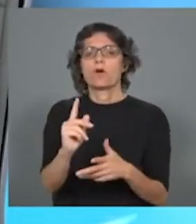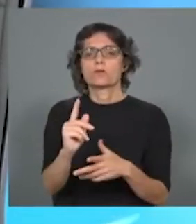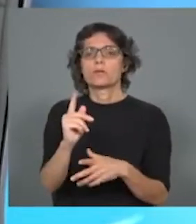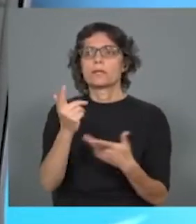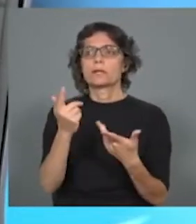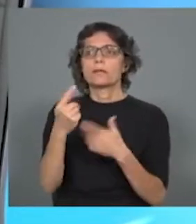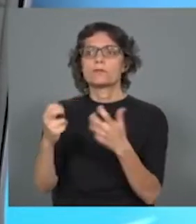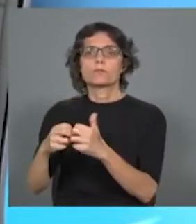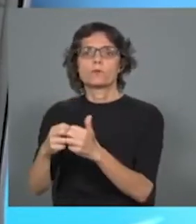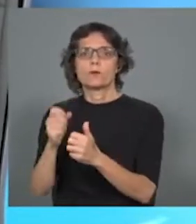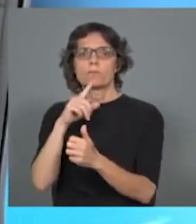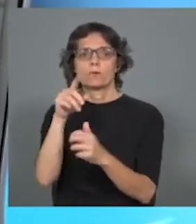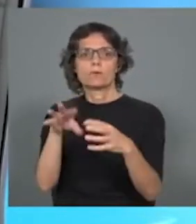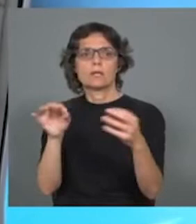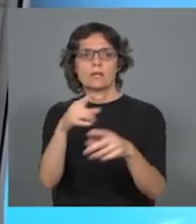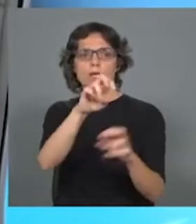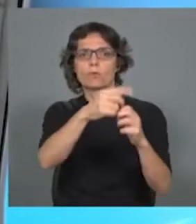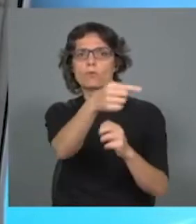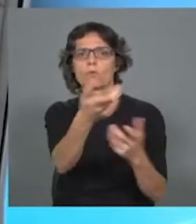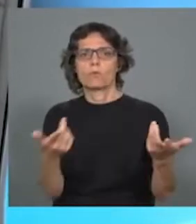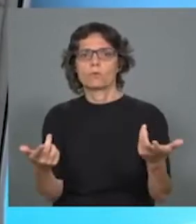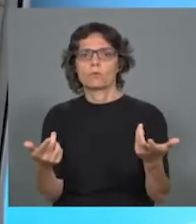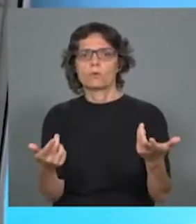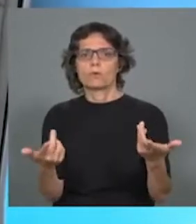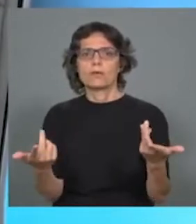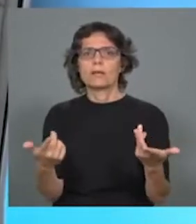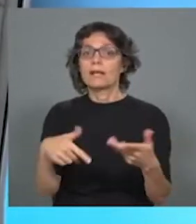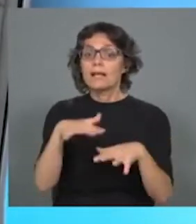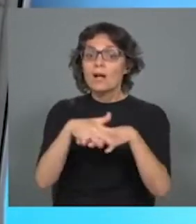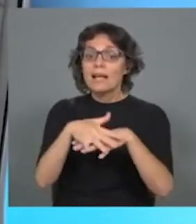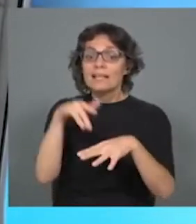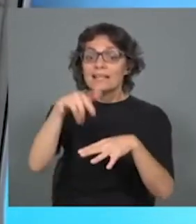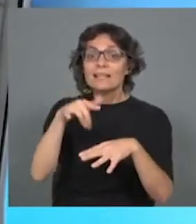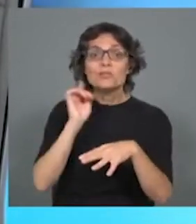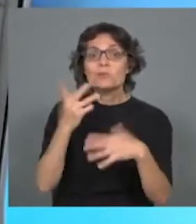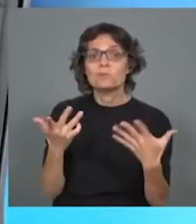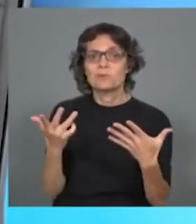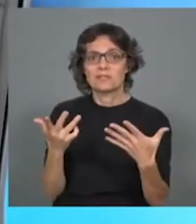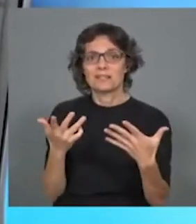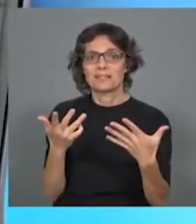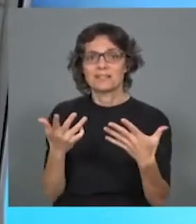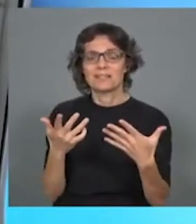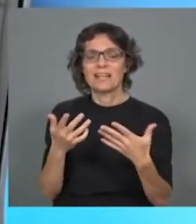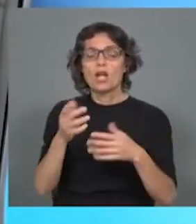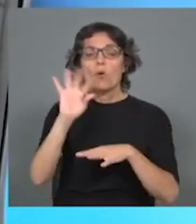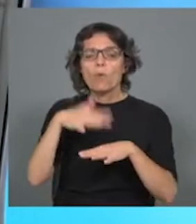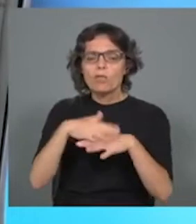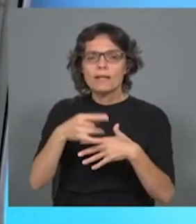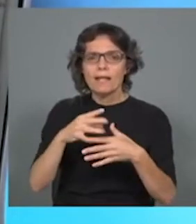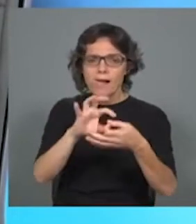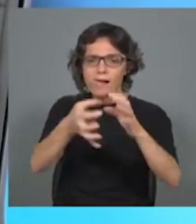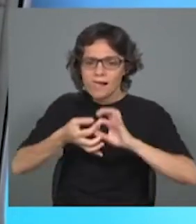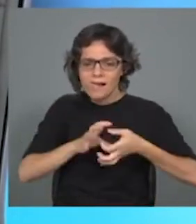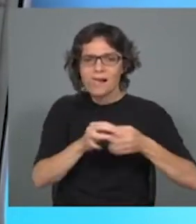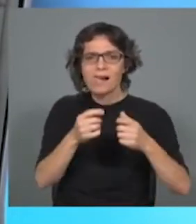é? E esse é o fruto de nós sermos efetivamente uma rede e de podermos estar a trabalhar na